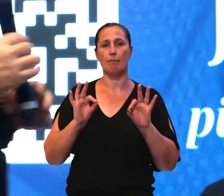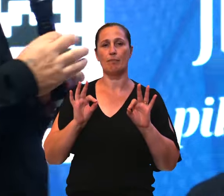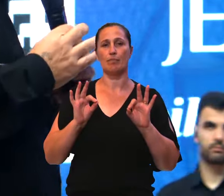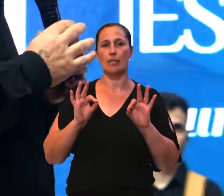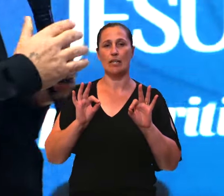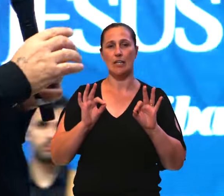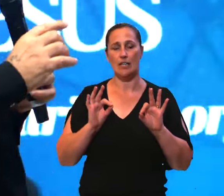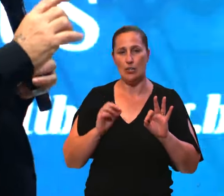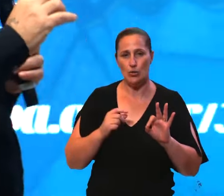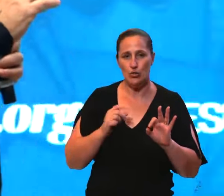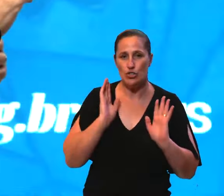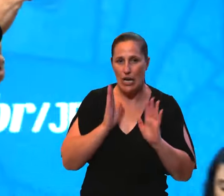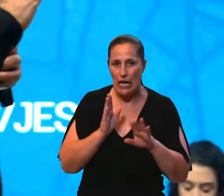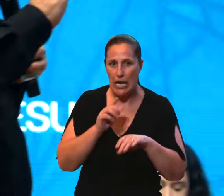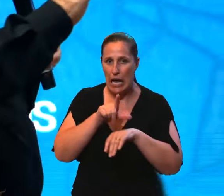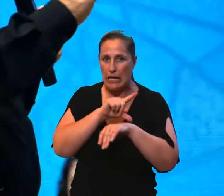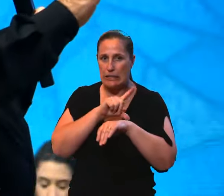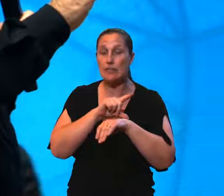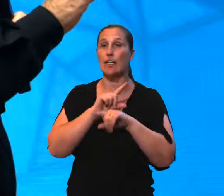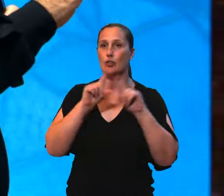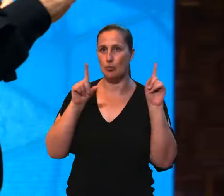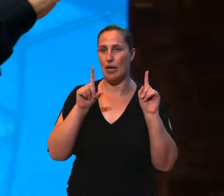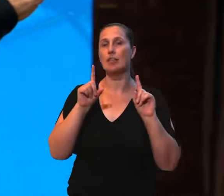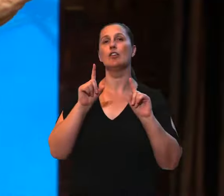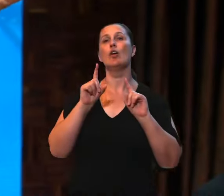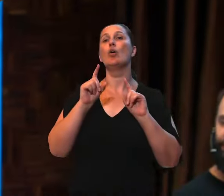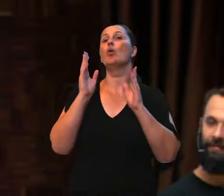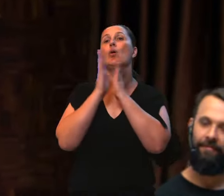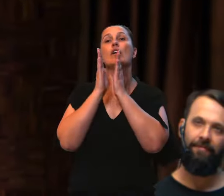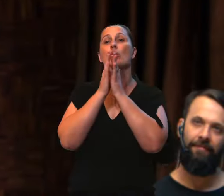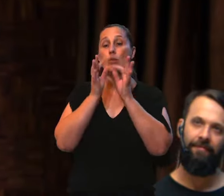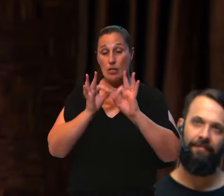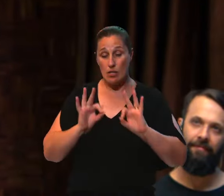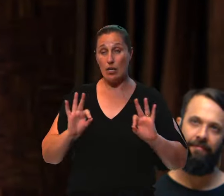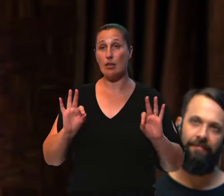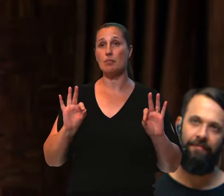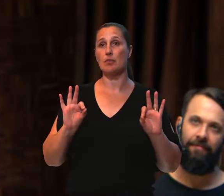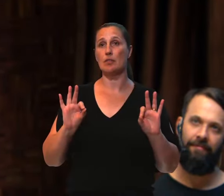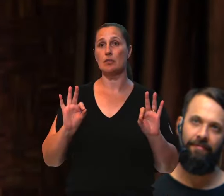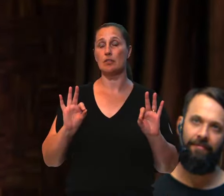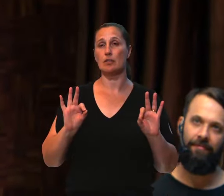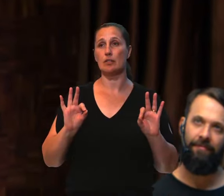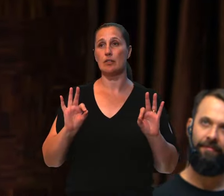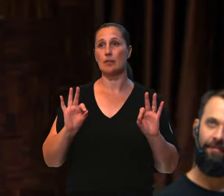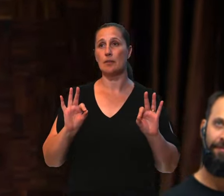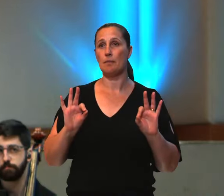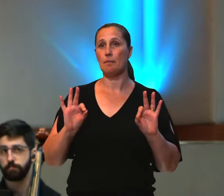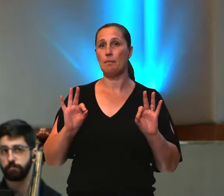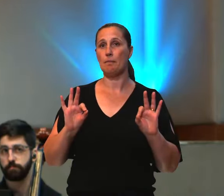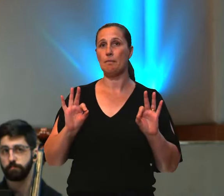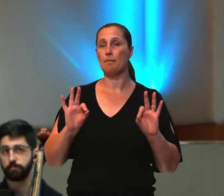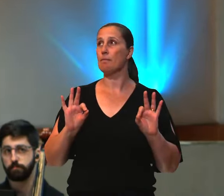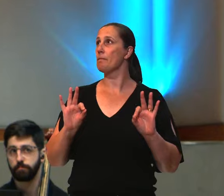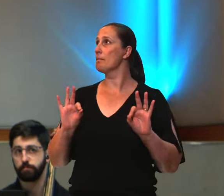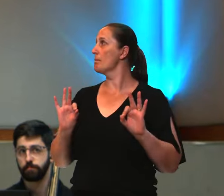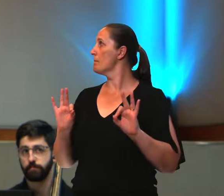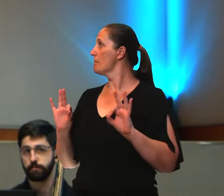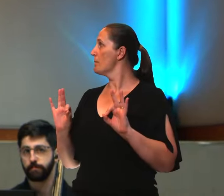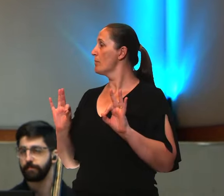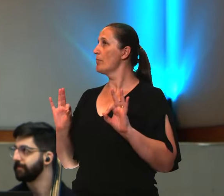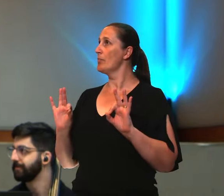três agora vou falar uma oração bem simples dá para substituir o relógio por um termômetro